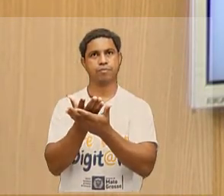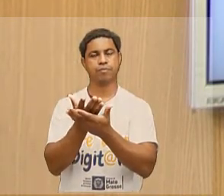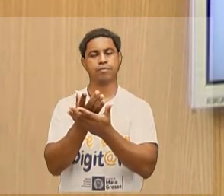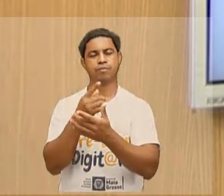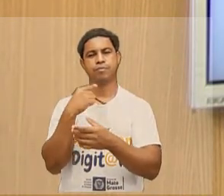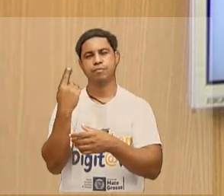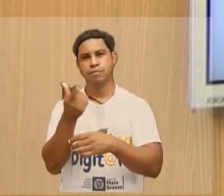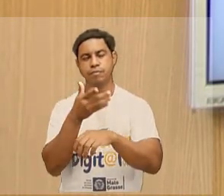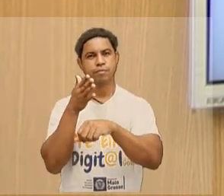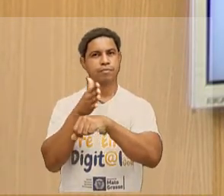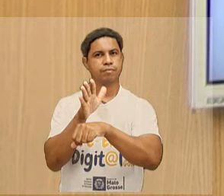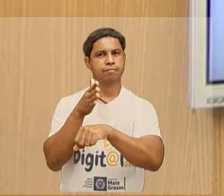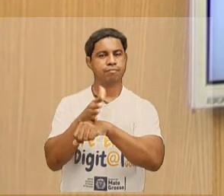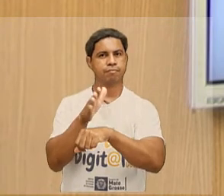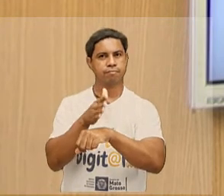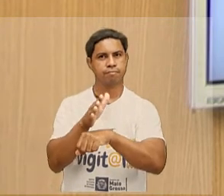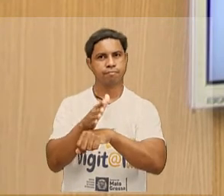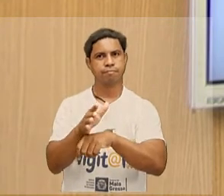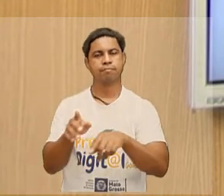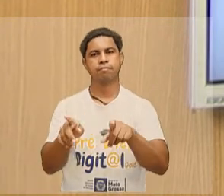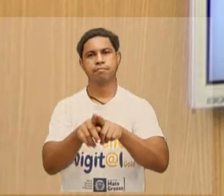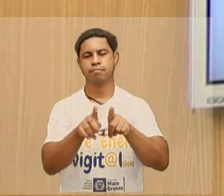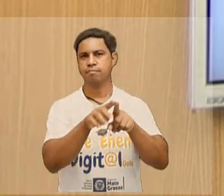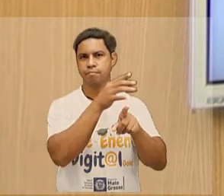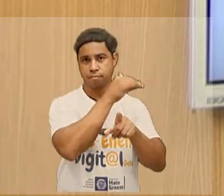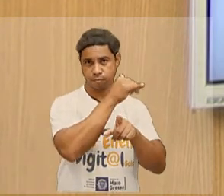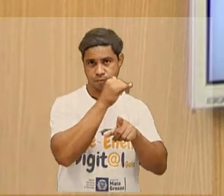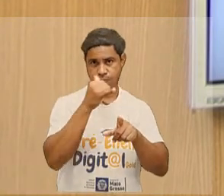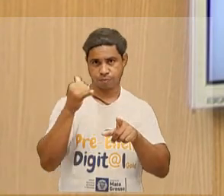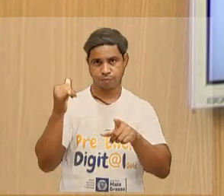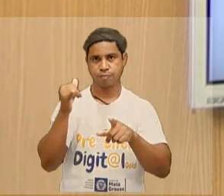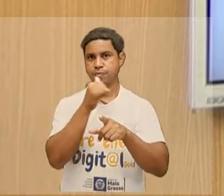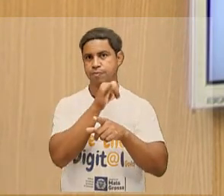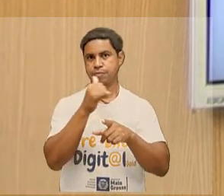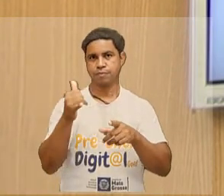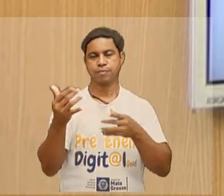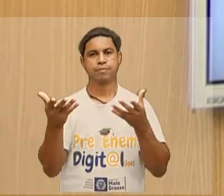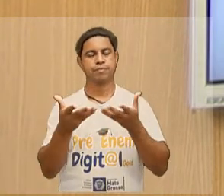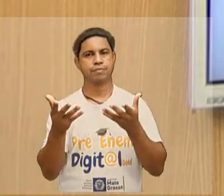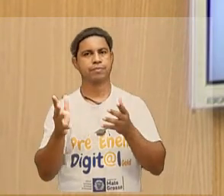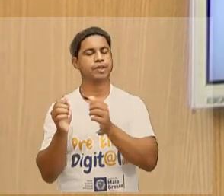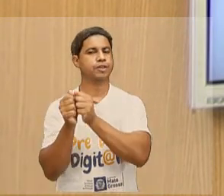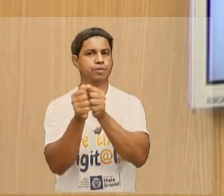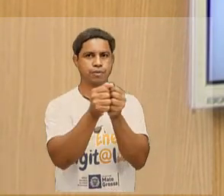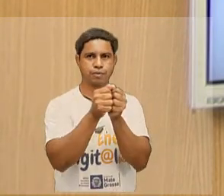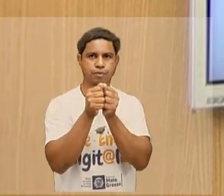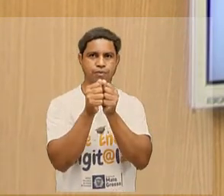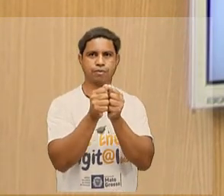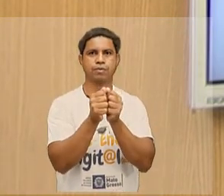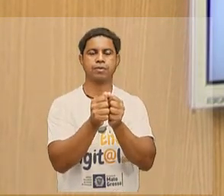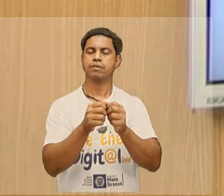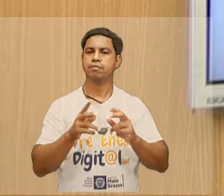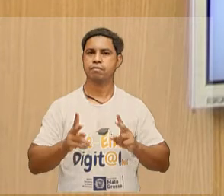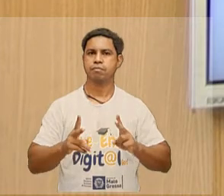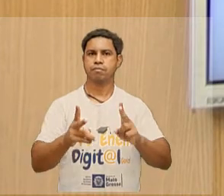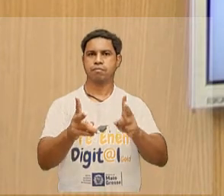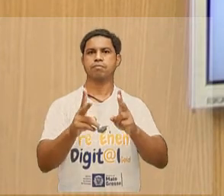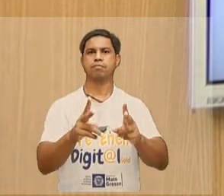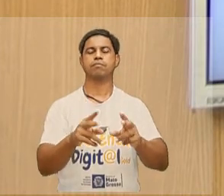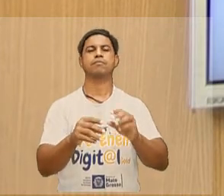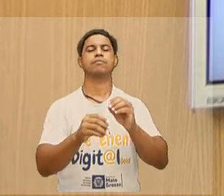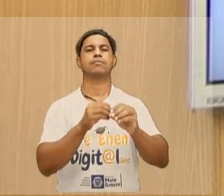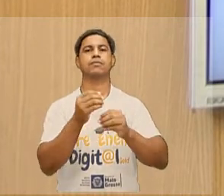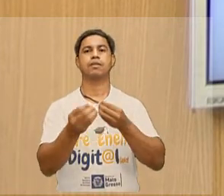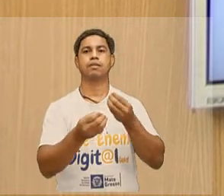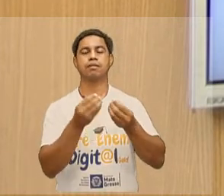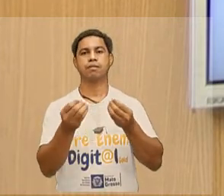pouco mais sobre circuitos elétricos, porque se nós juntarmos a associação em série com a associação